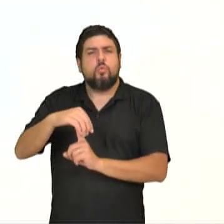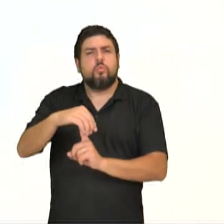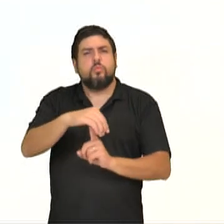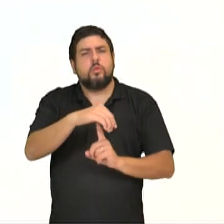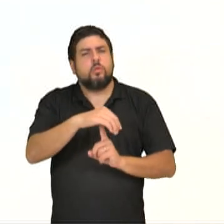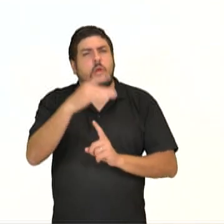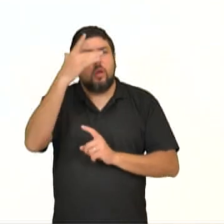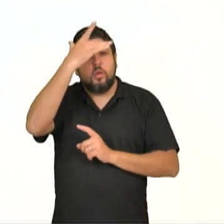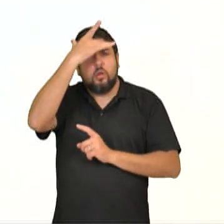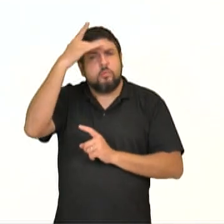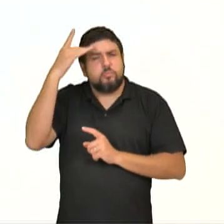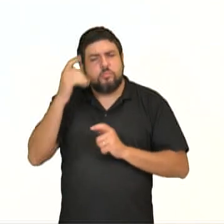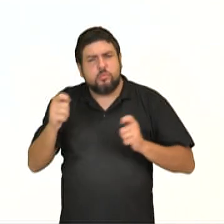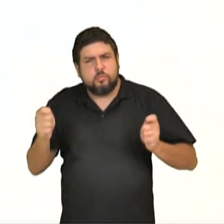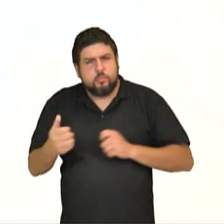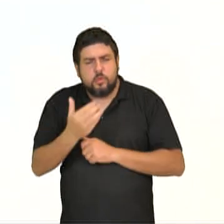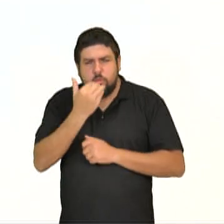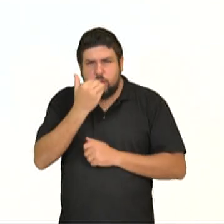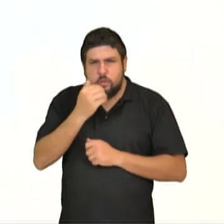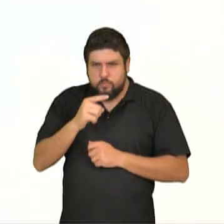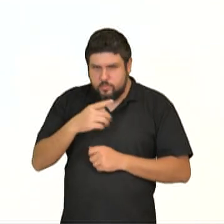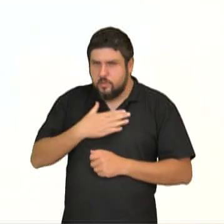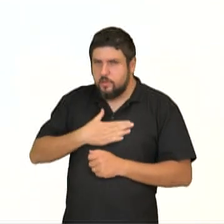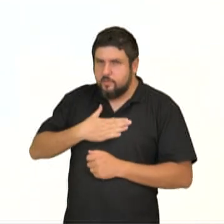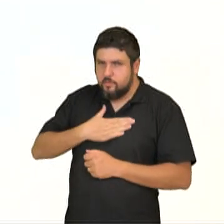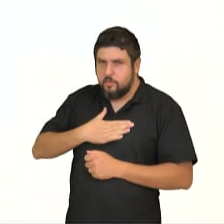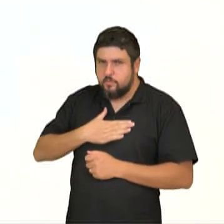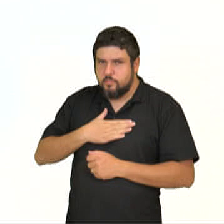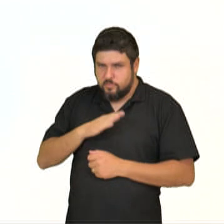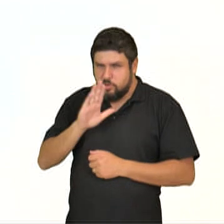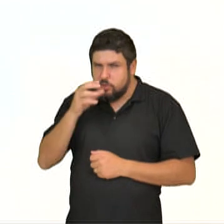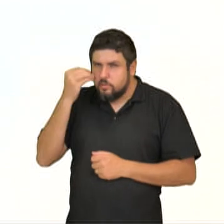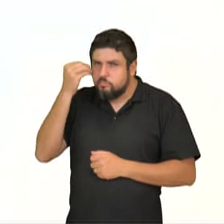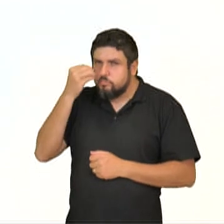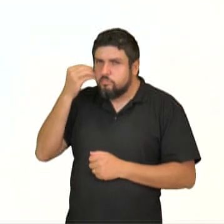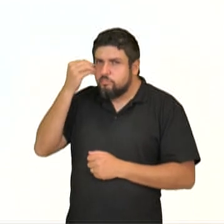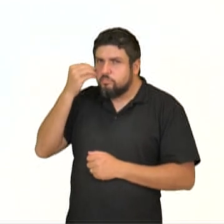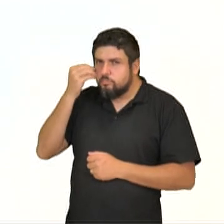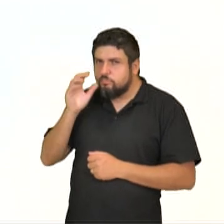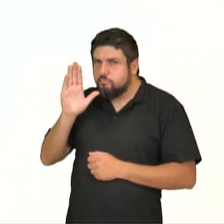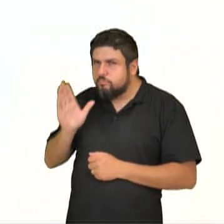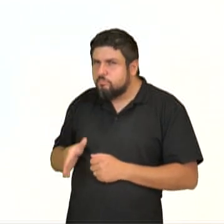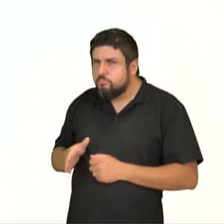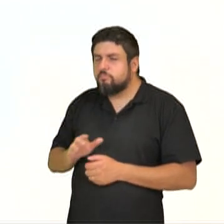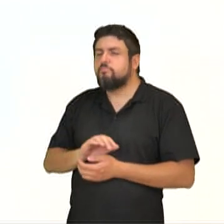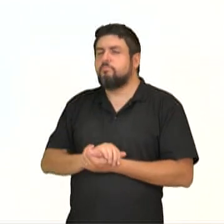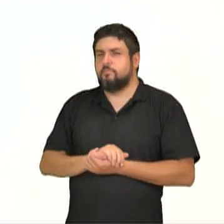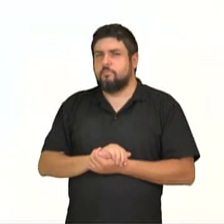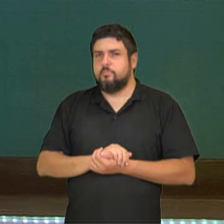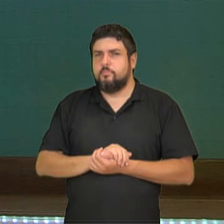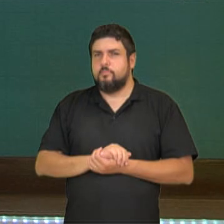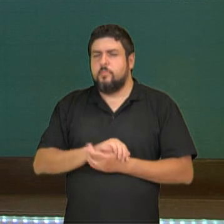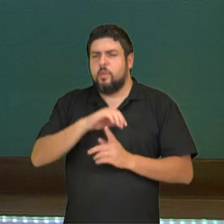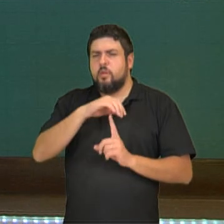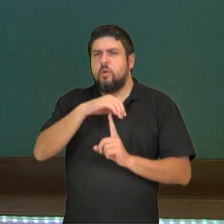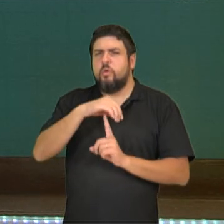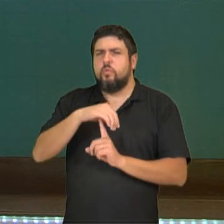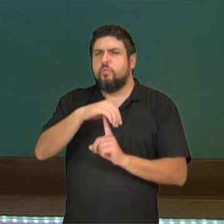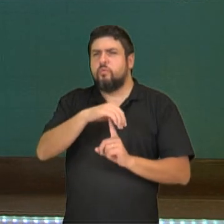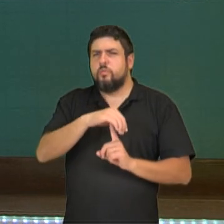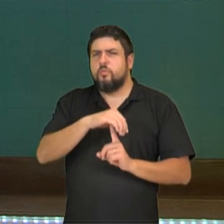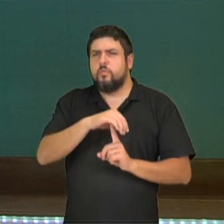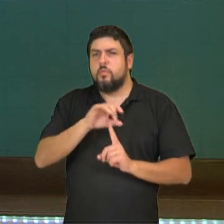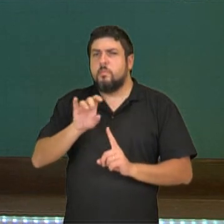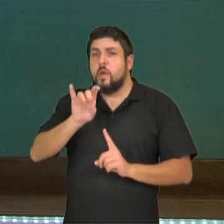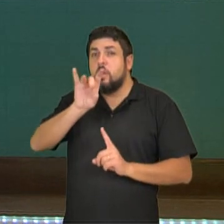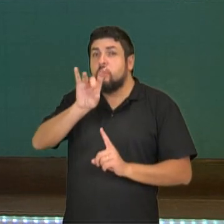pelas pessoas. Você gosta de cogumelo? Já se alimentou de cogumelo? Será que os fungos são somente